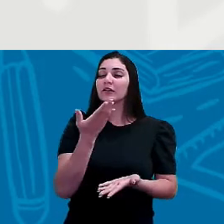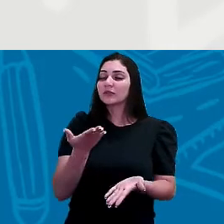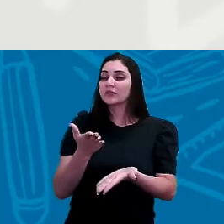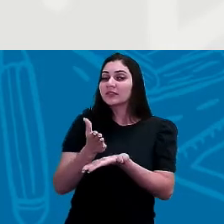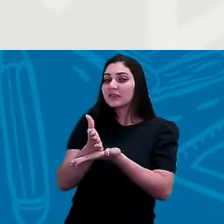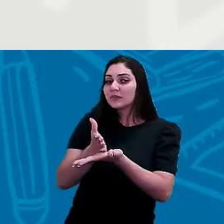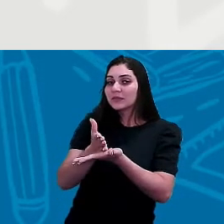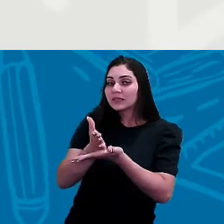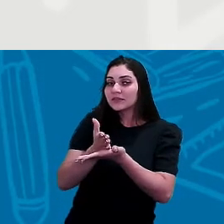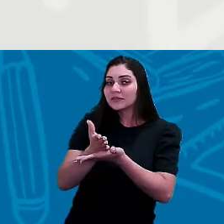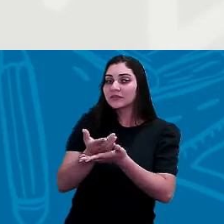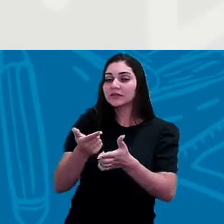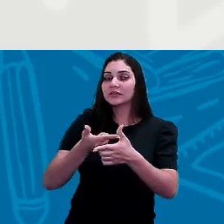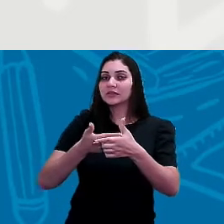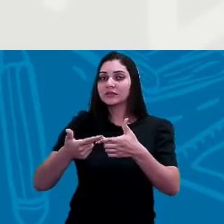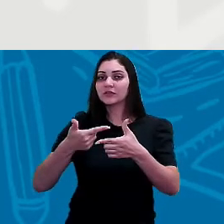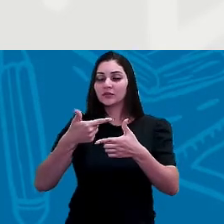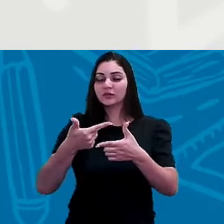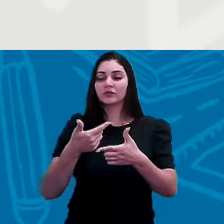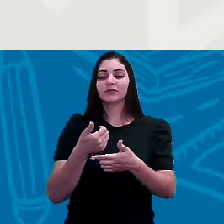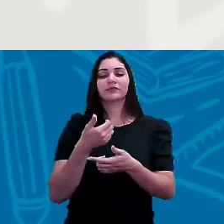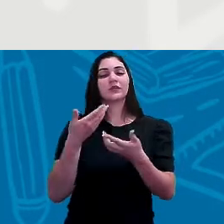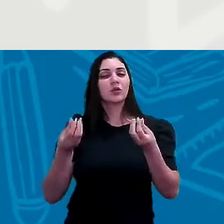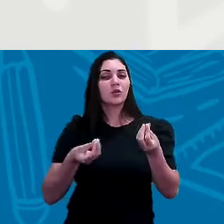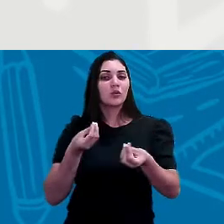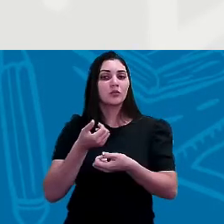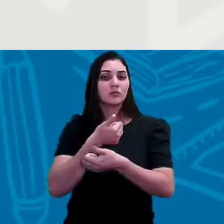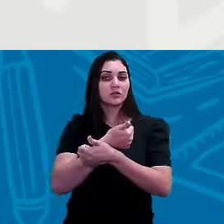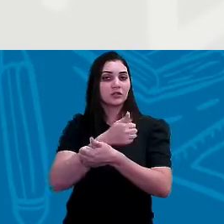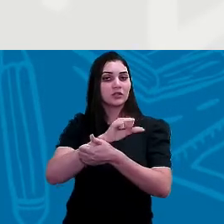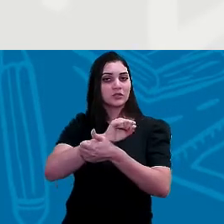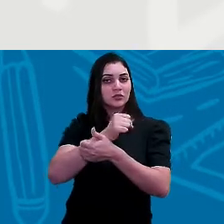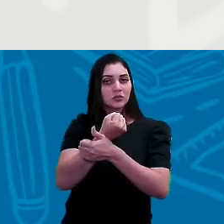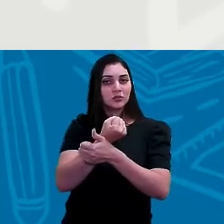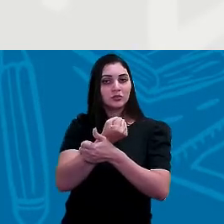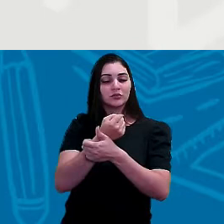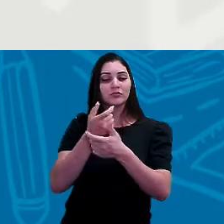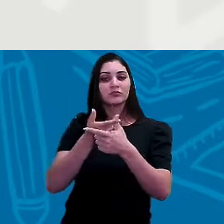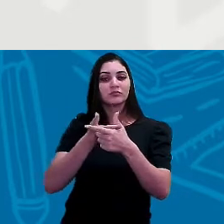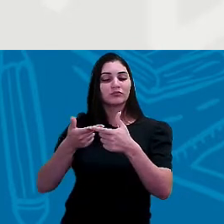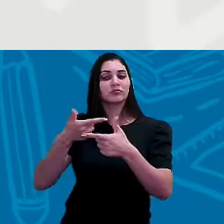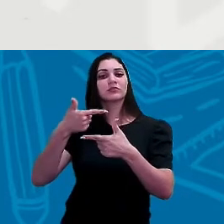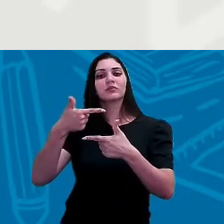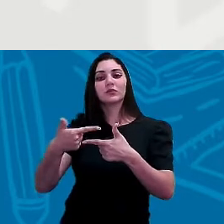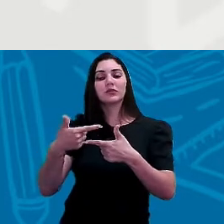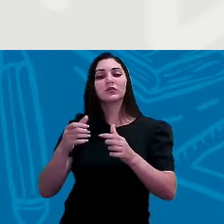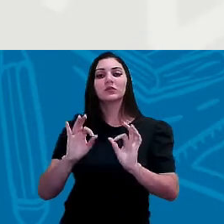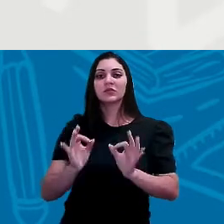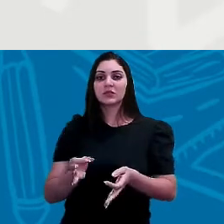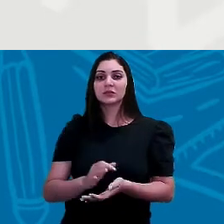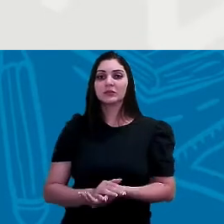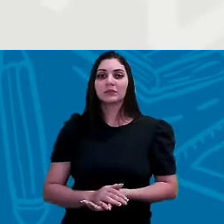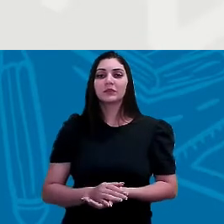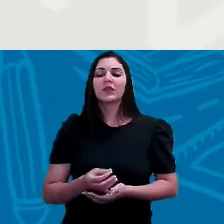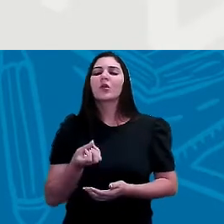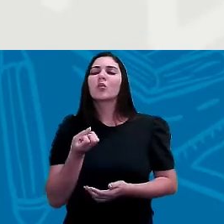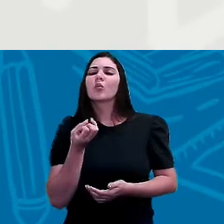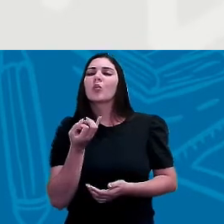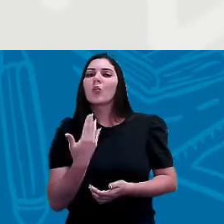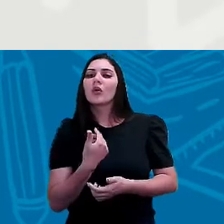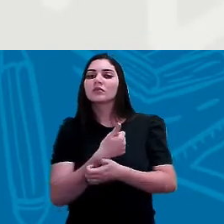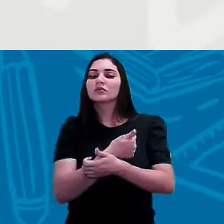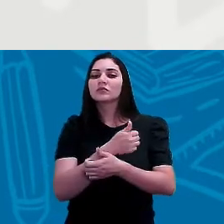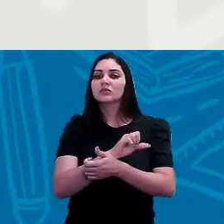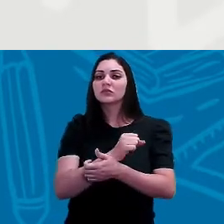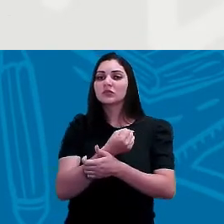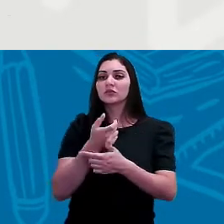não é isso? Então, eu faço 18 dividido por 2, tá certo? Então, quanto é 18 dividido